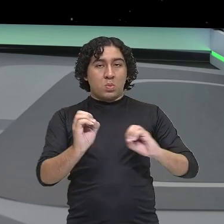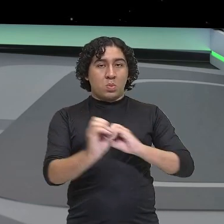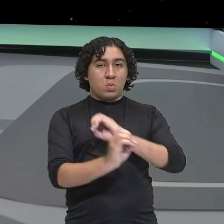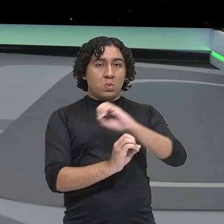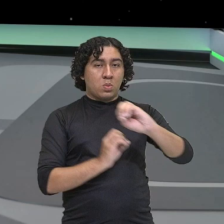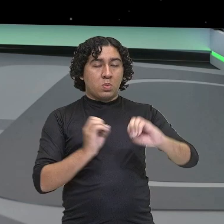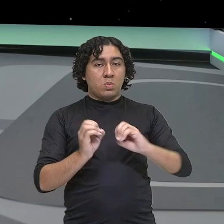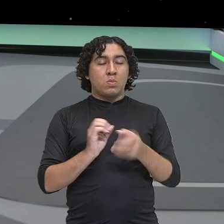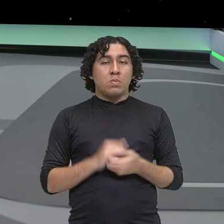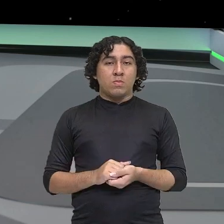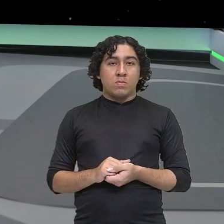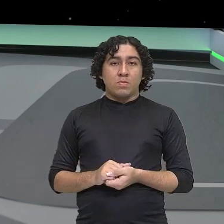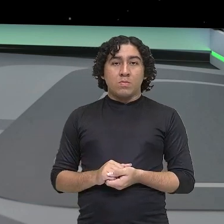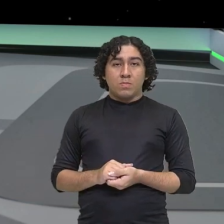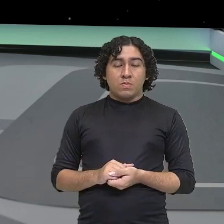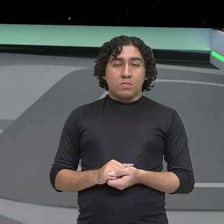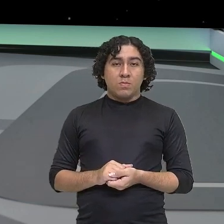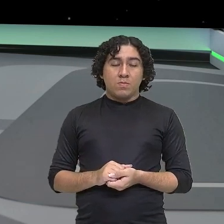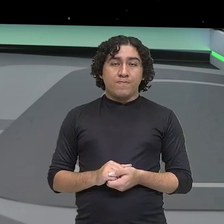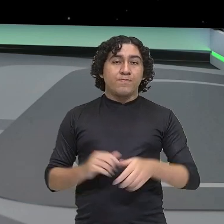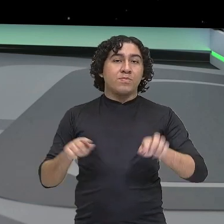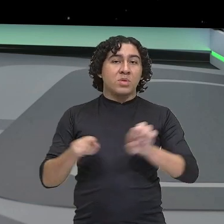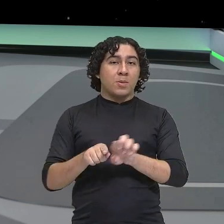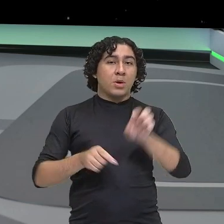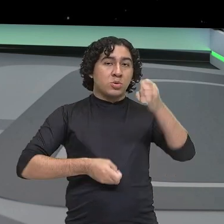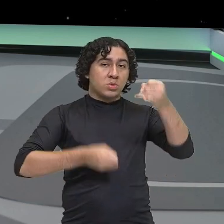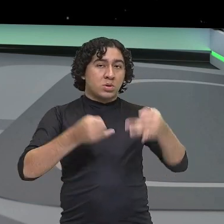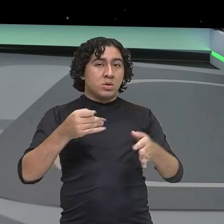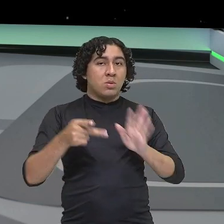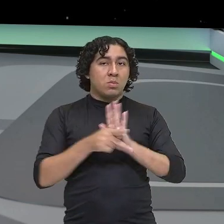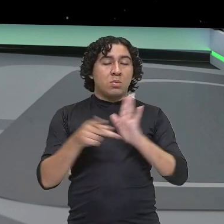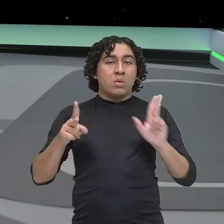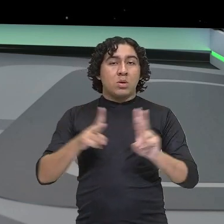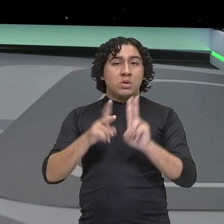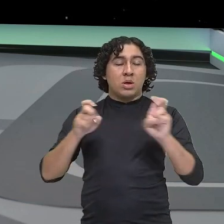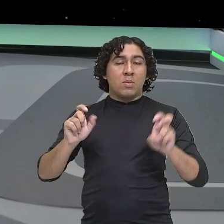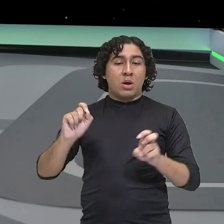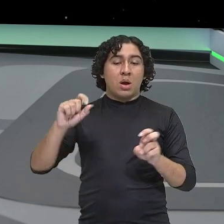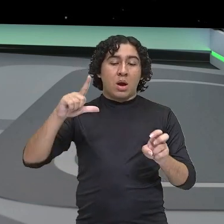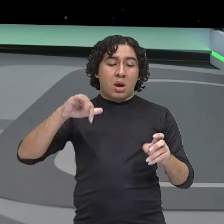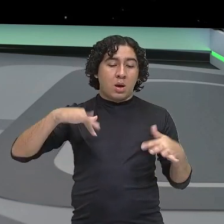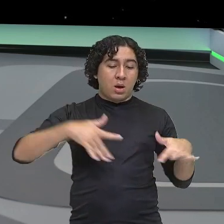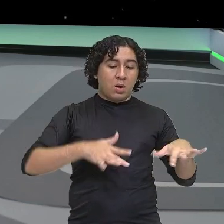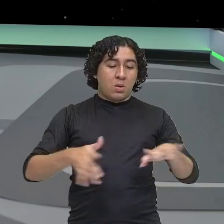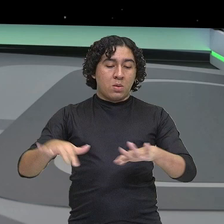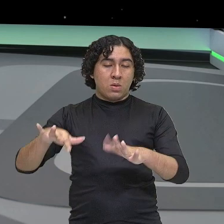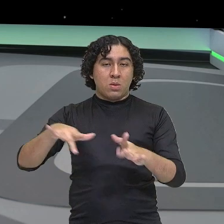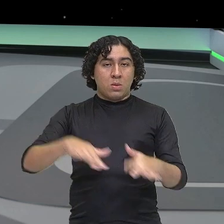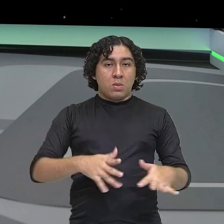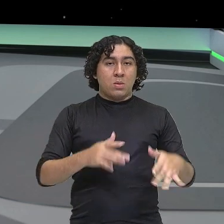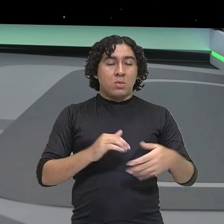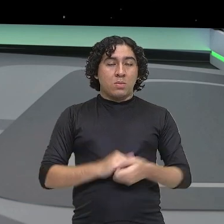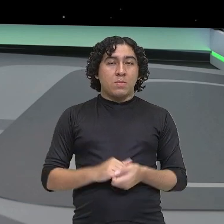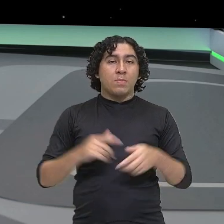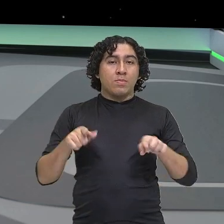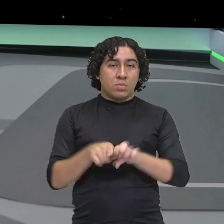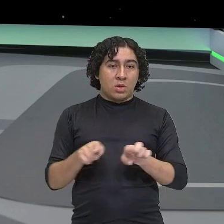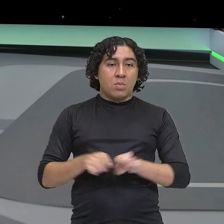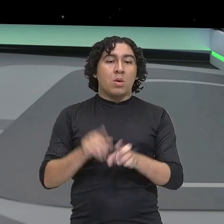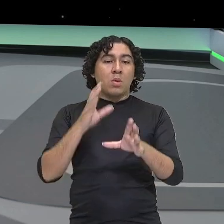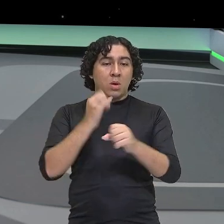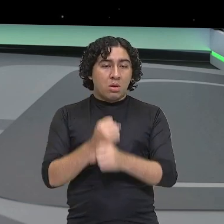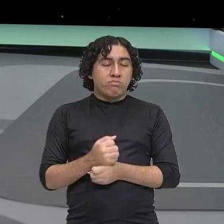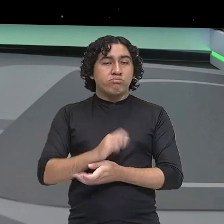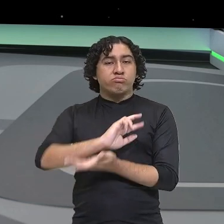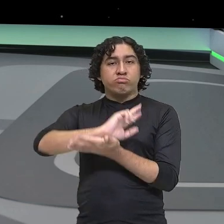formato achatado, na explicação sobre as marés, no cálculo das órbitas dos cometas,